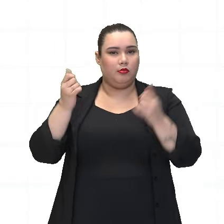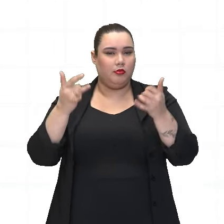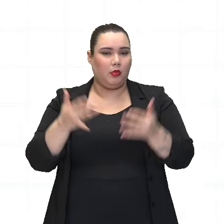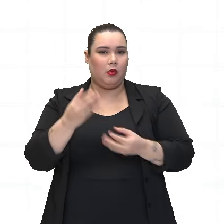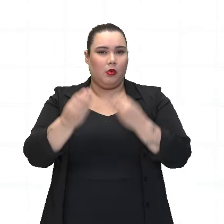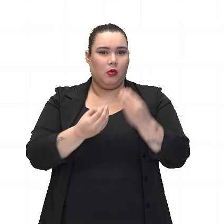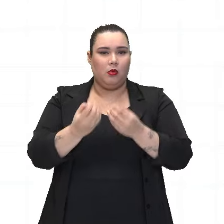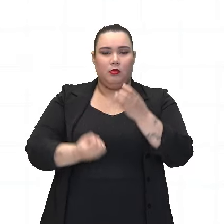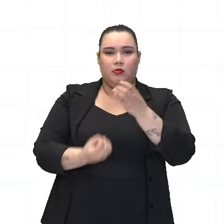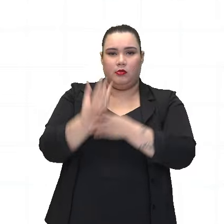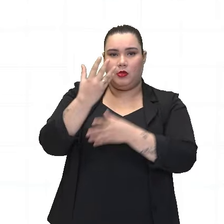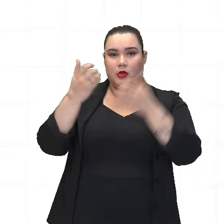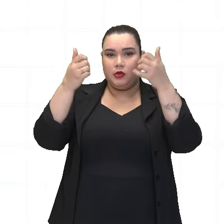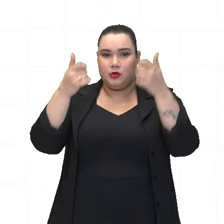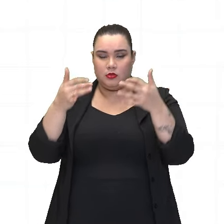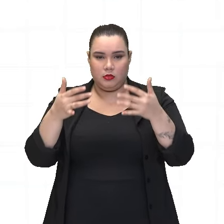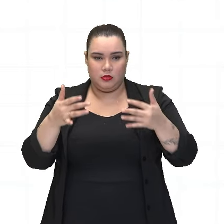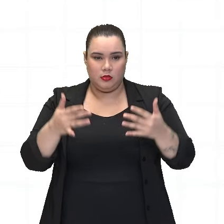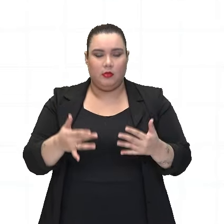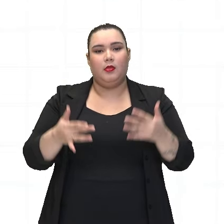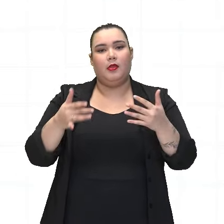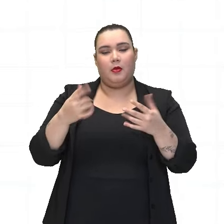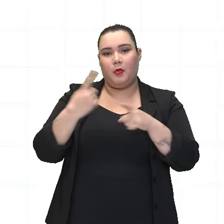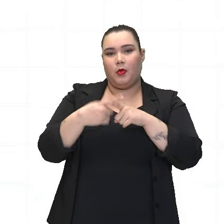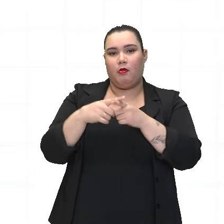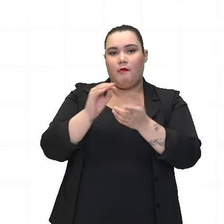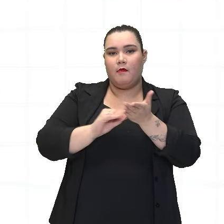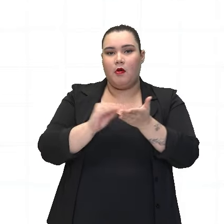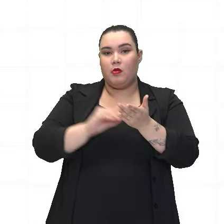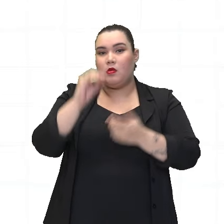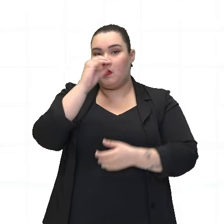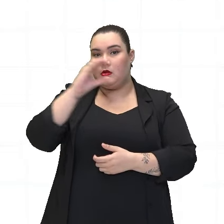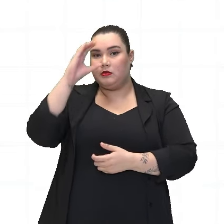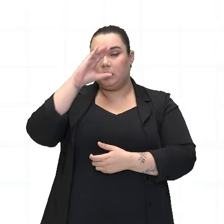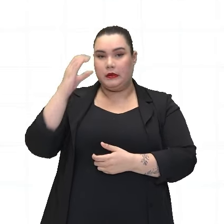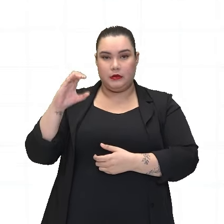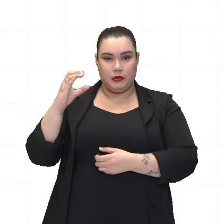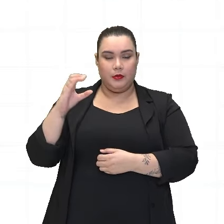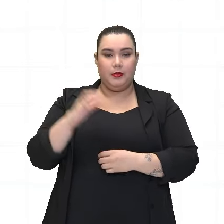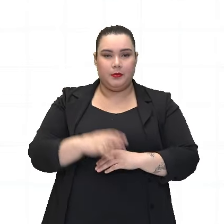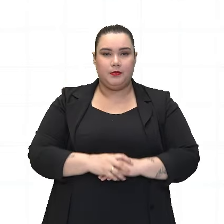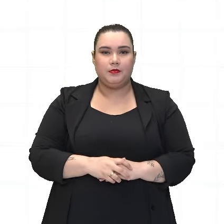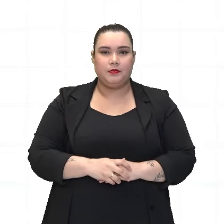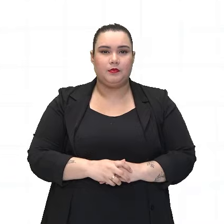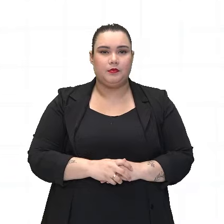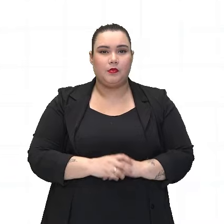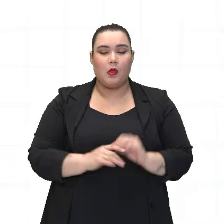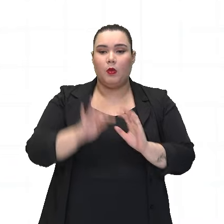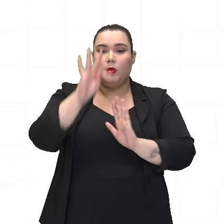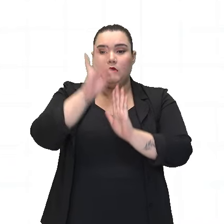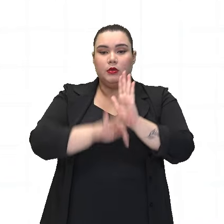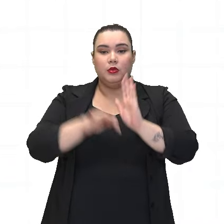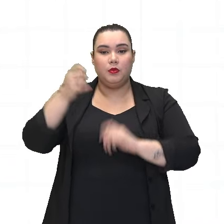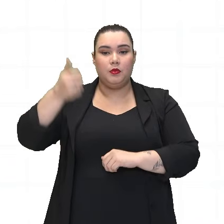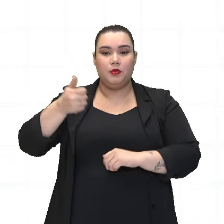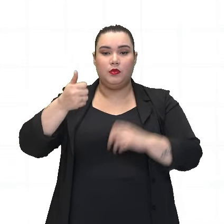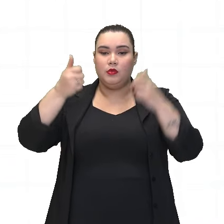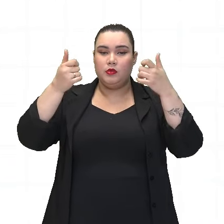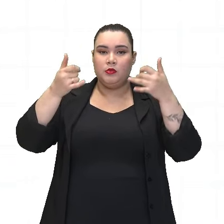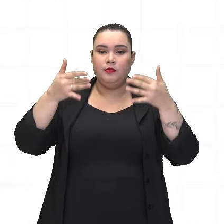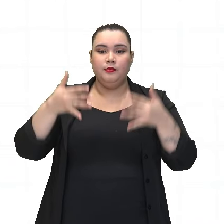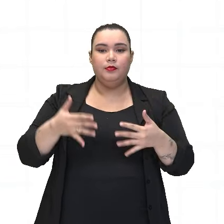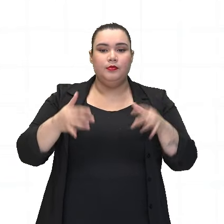surgiu, explicar devido à ausência desse conhecimento científico. E no texto de número 1, ele explica